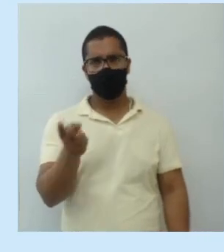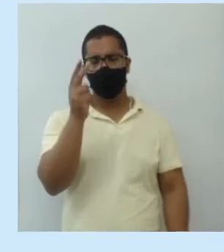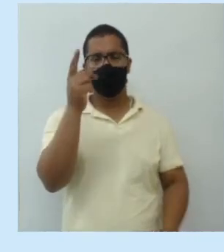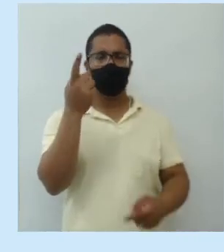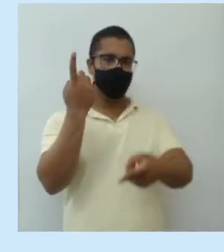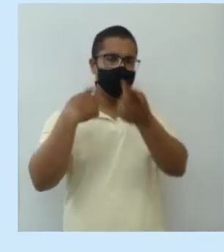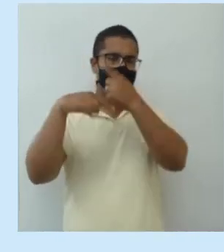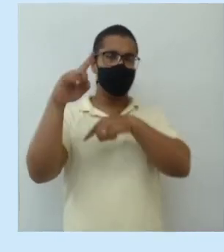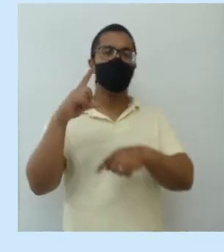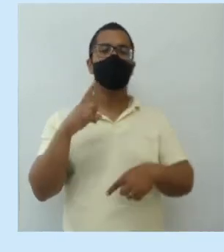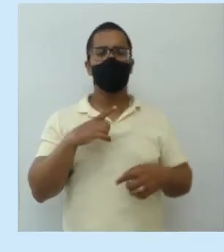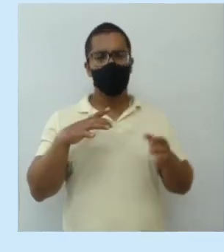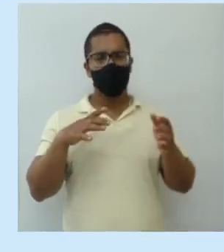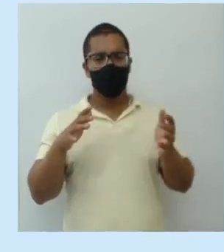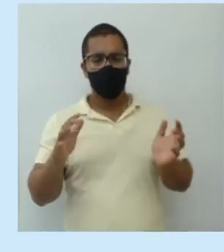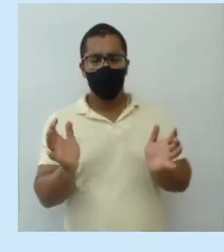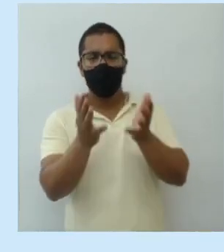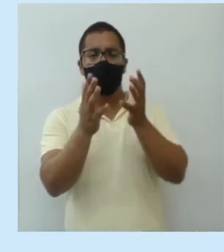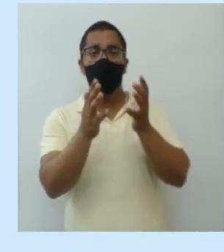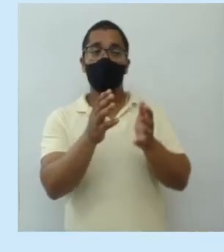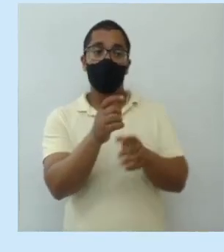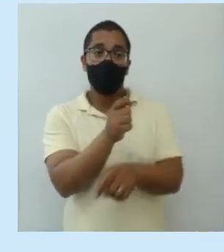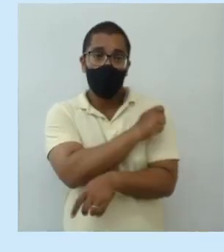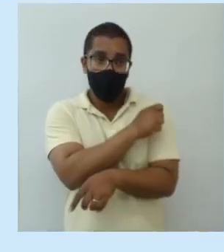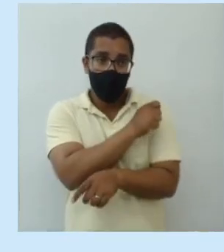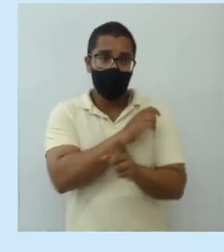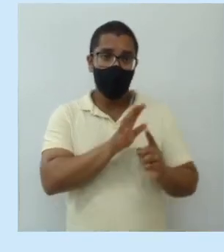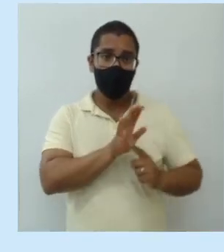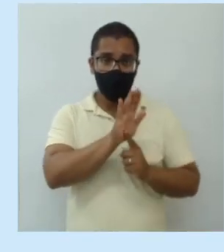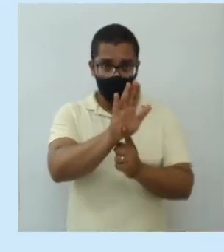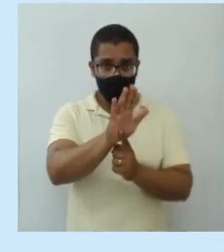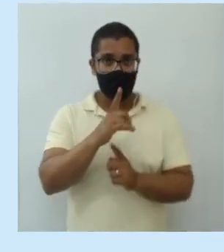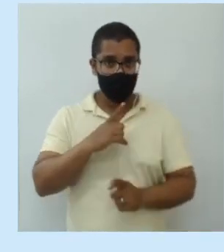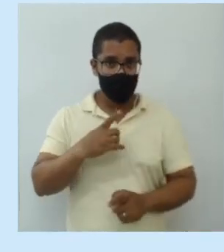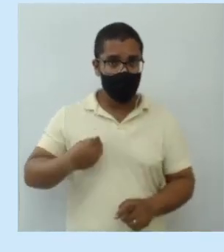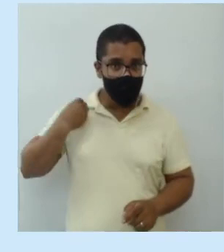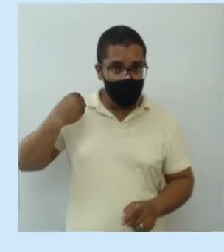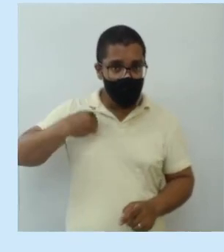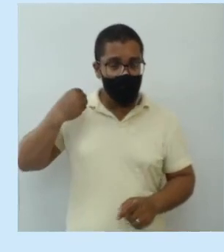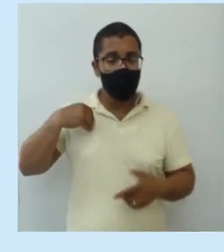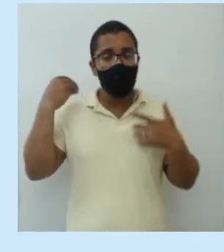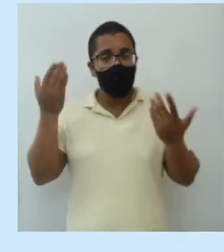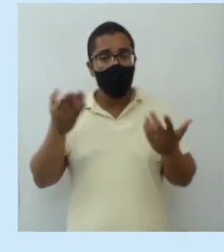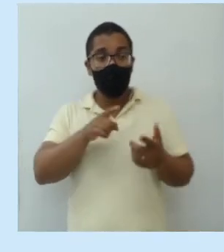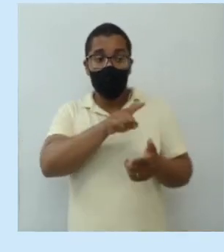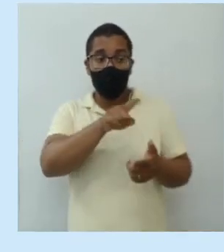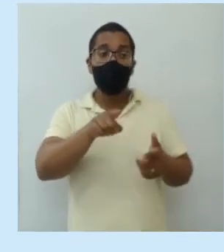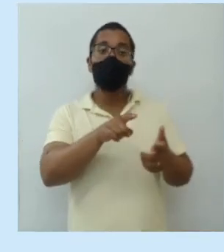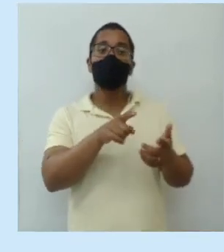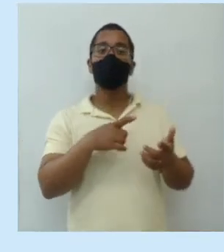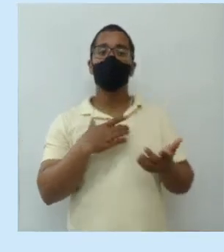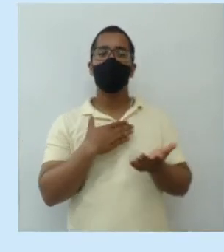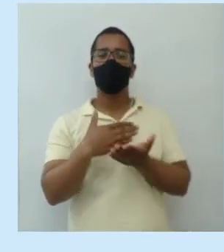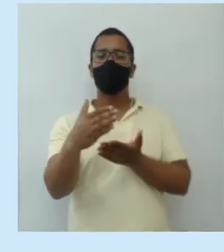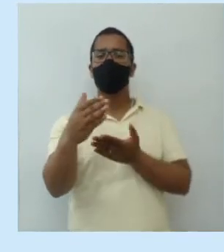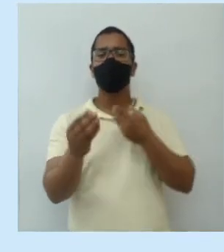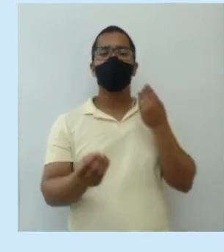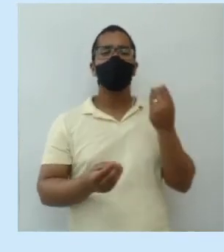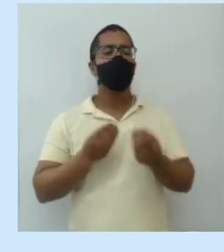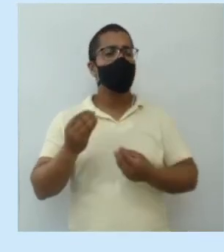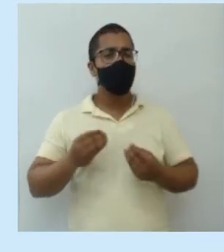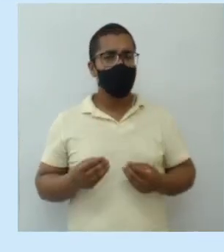desse estímulo, e tendo o estudante como um protagonista. Então, eles vão partir do entendimento de que